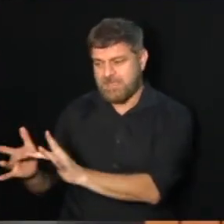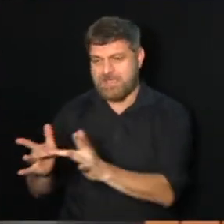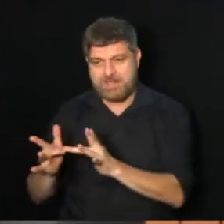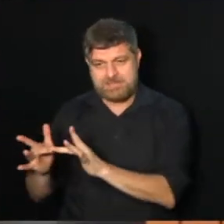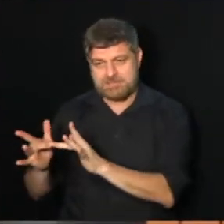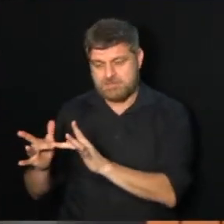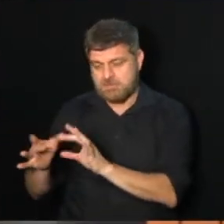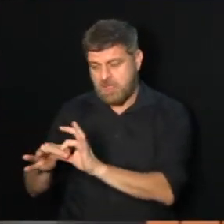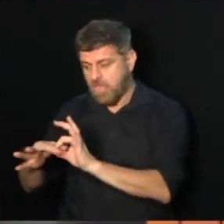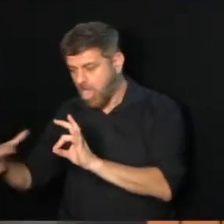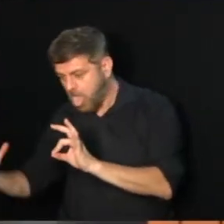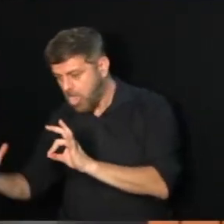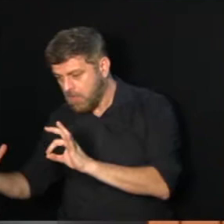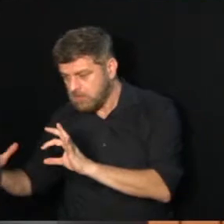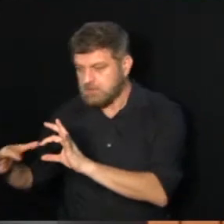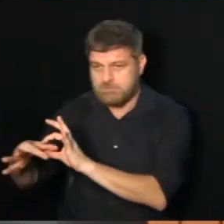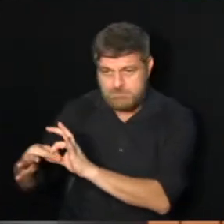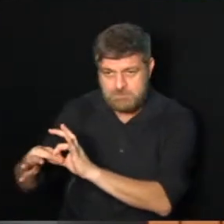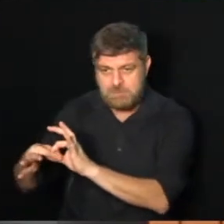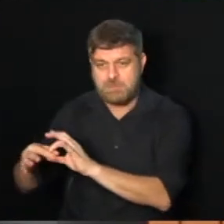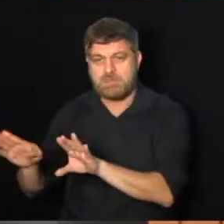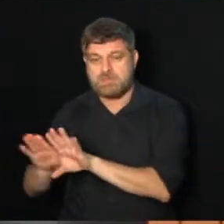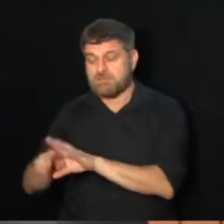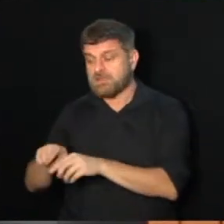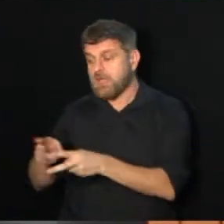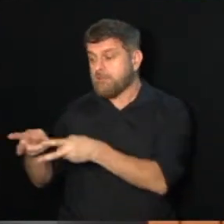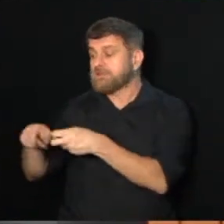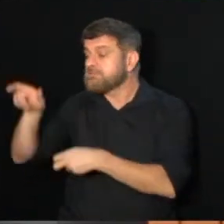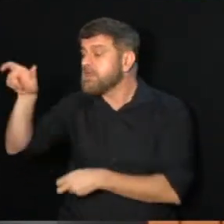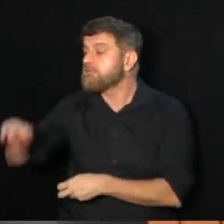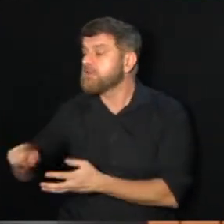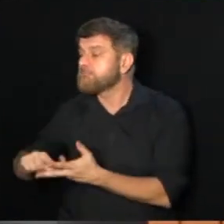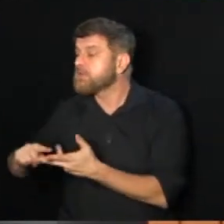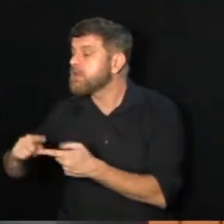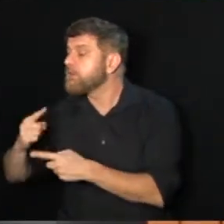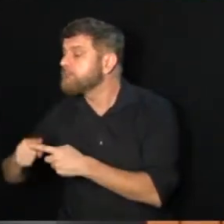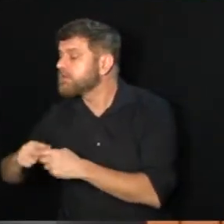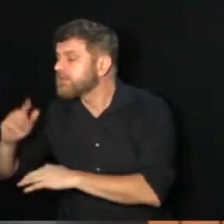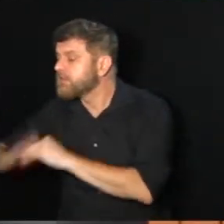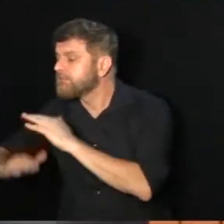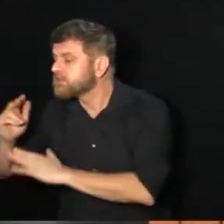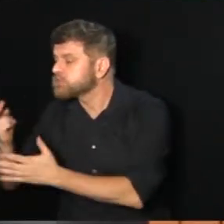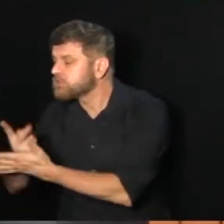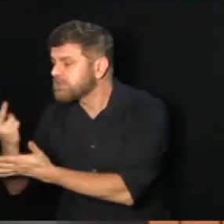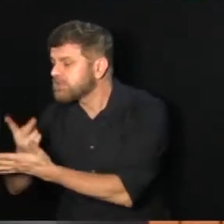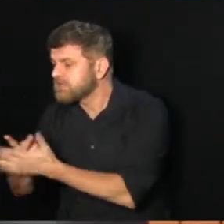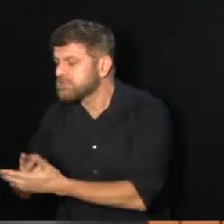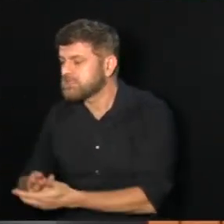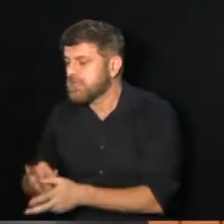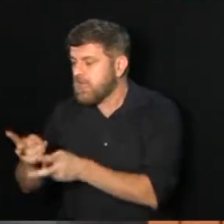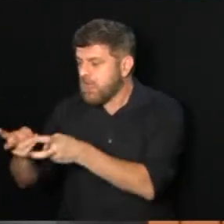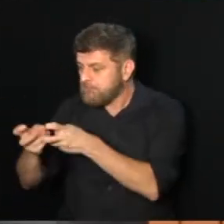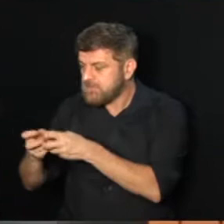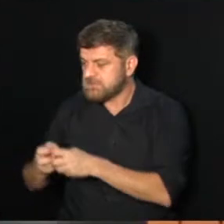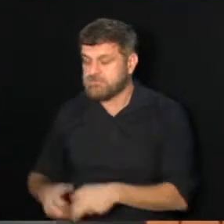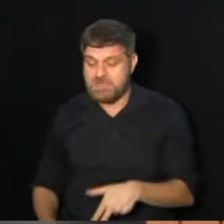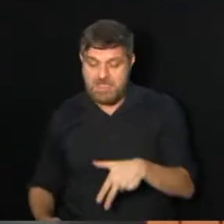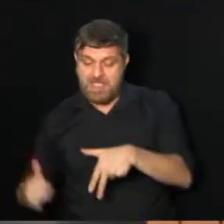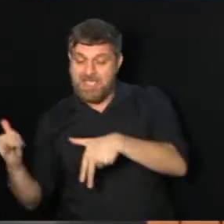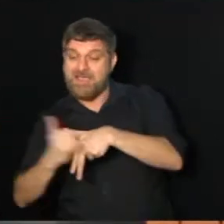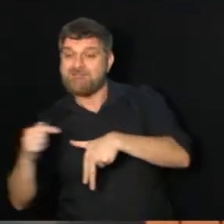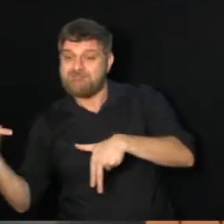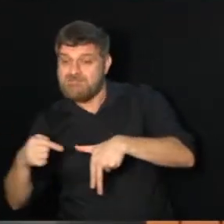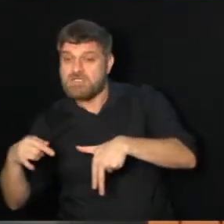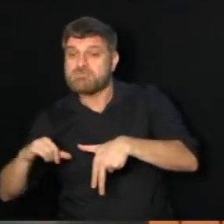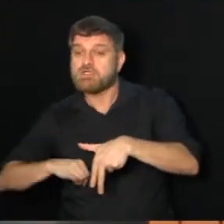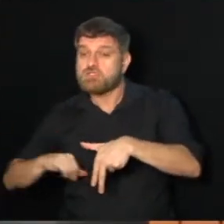visando não só as necessidades daquela pessoa que praticou o ato, como as necessidades da vítima,